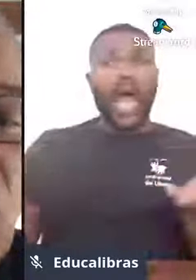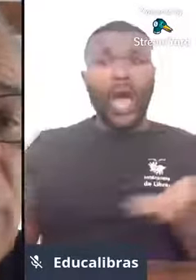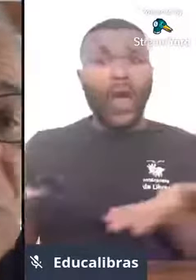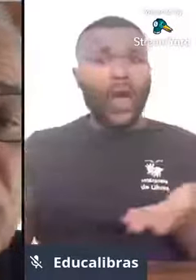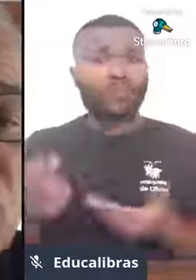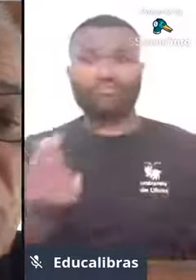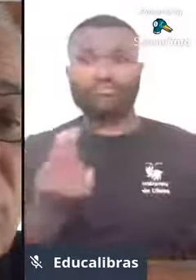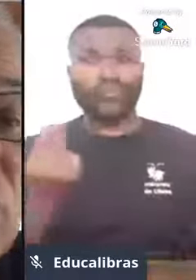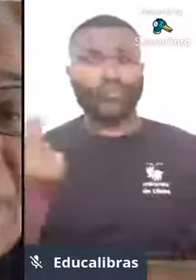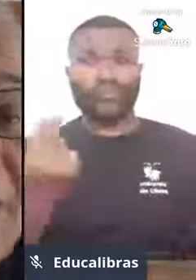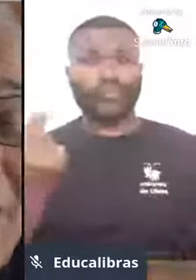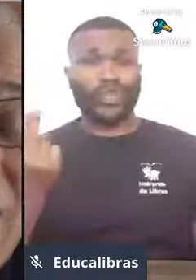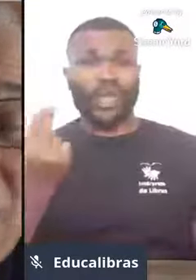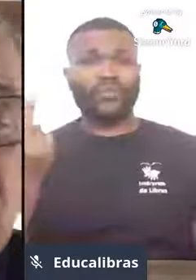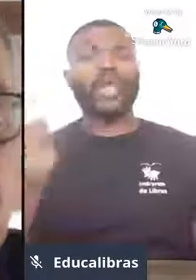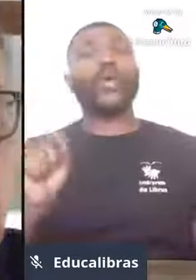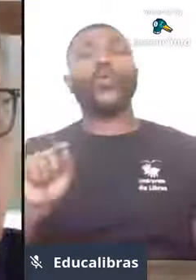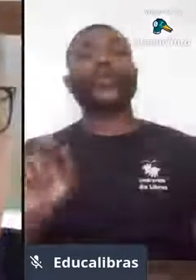começou a buscar